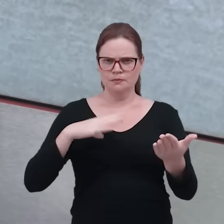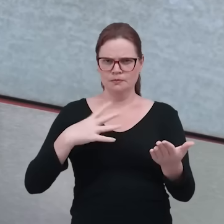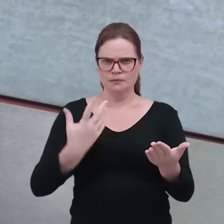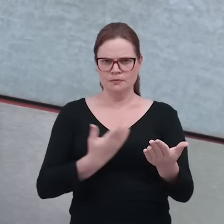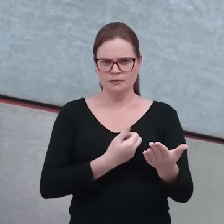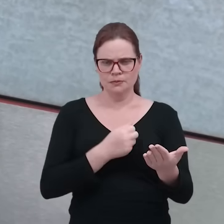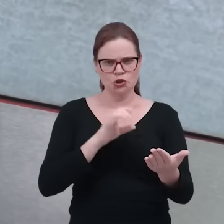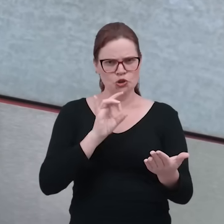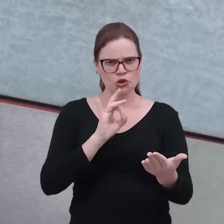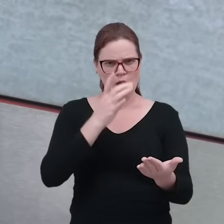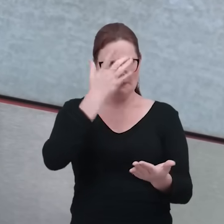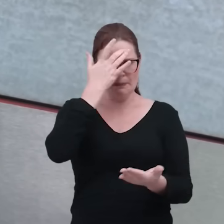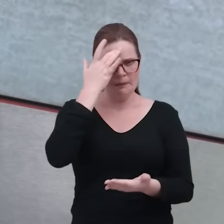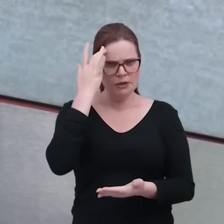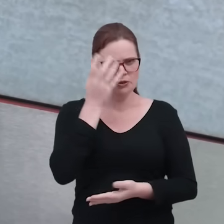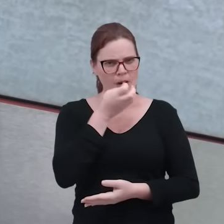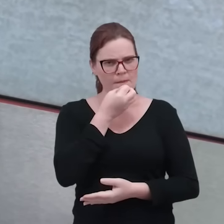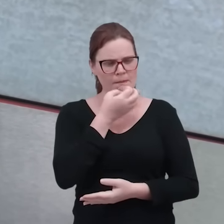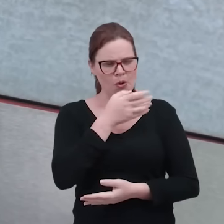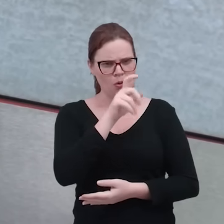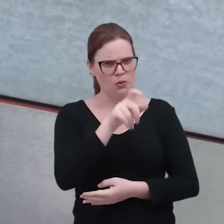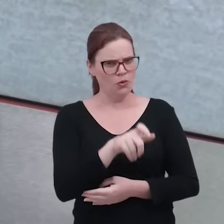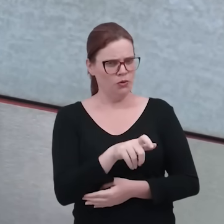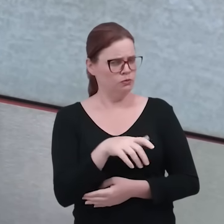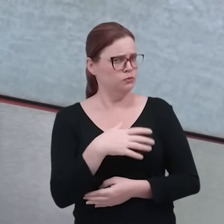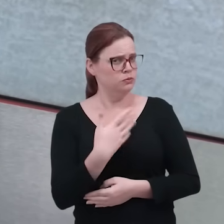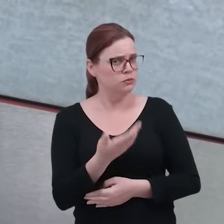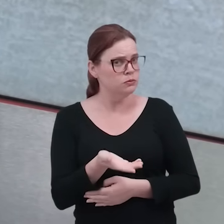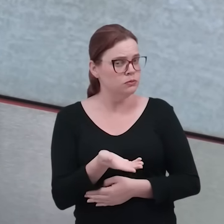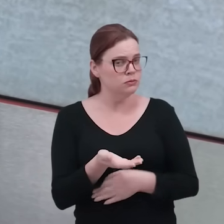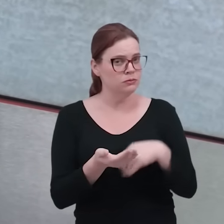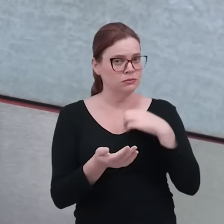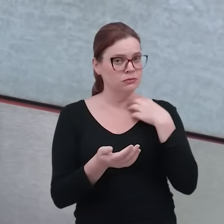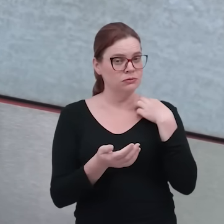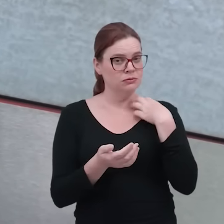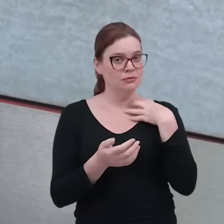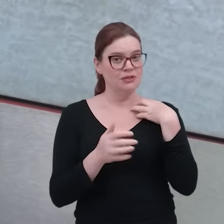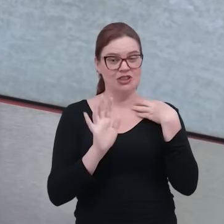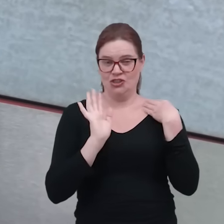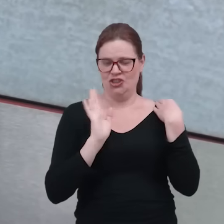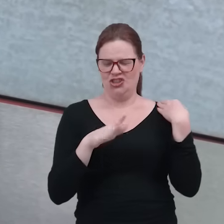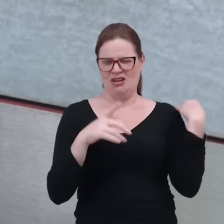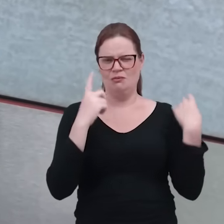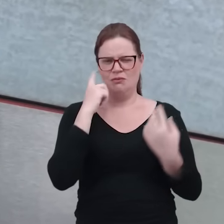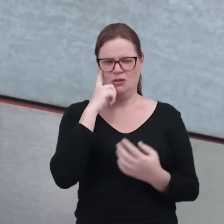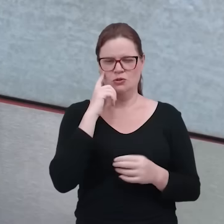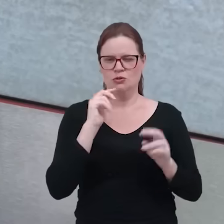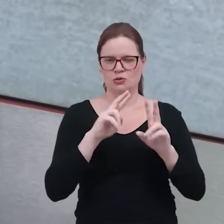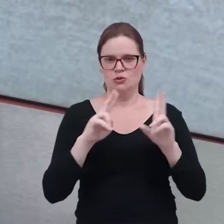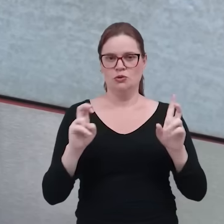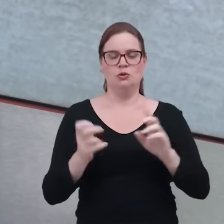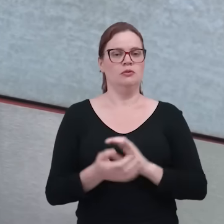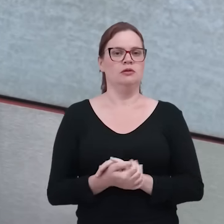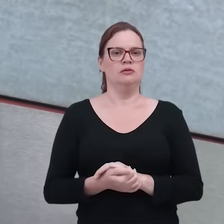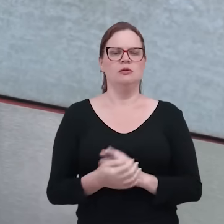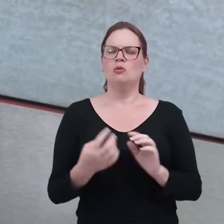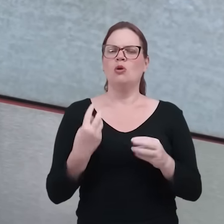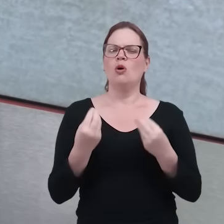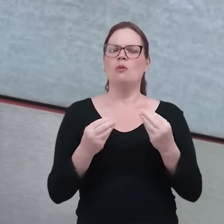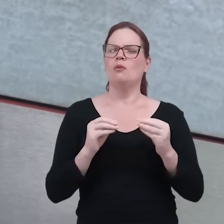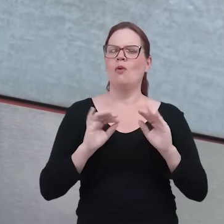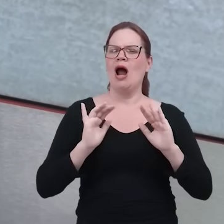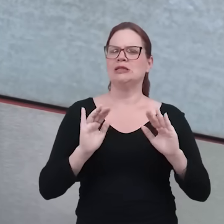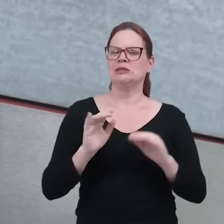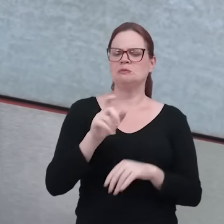pergunta. Já pensou nessa pergunta? Bom, então vamos dizer o seguinte, o que nós queremos dizer então com essa expressão,